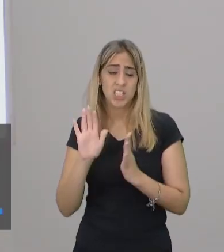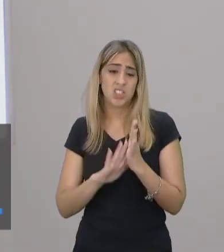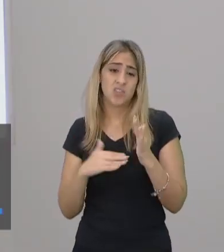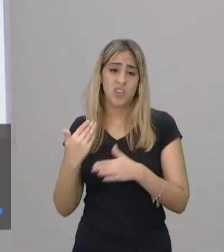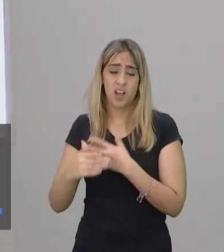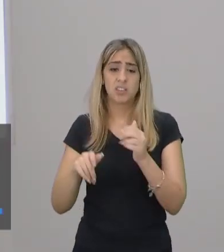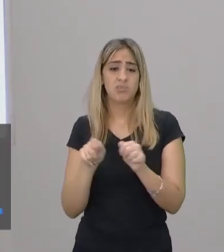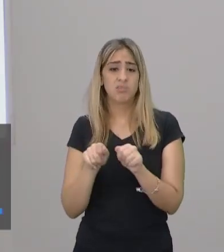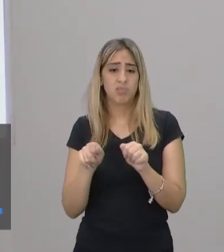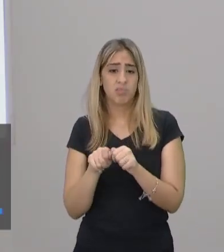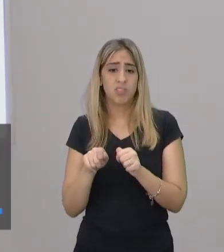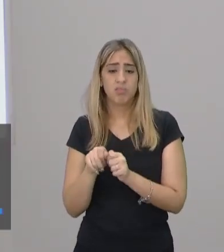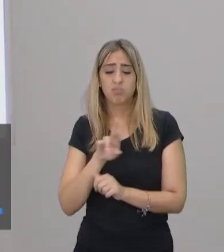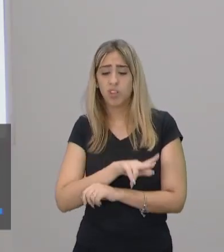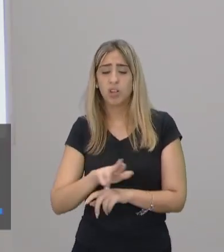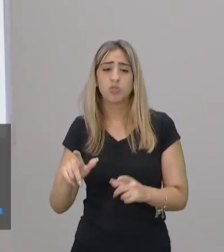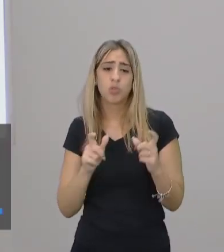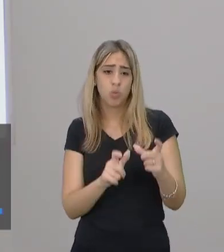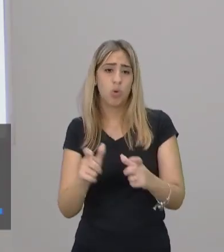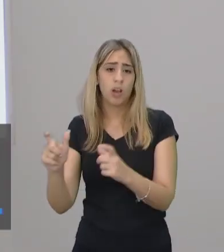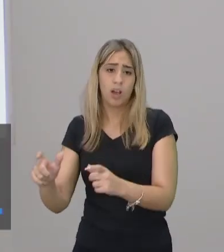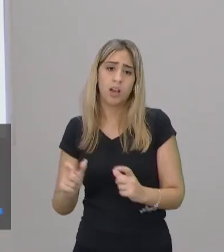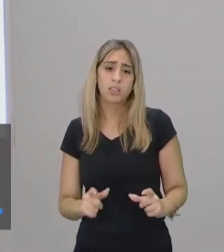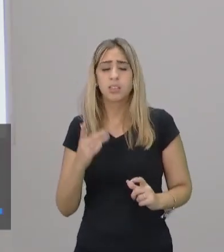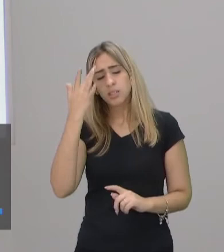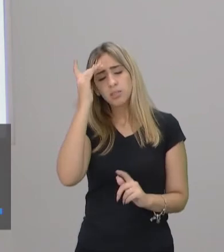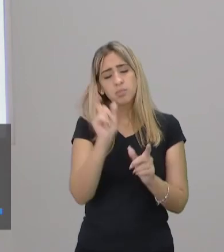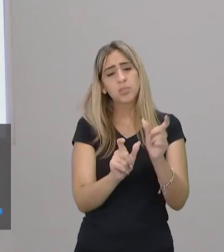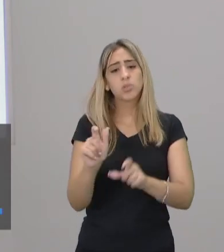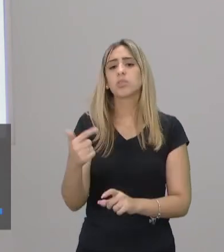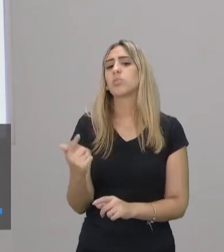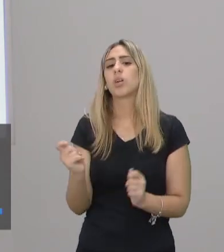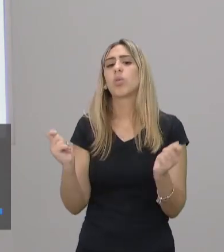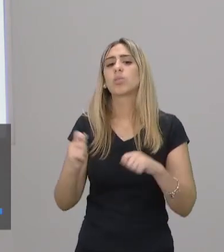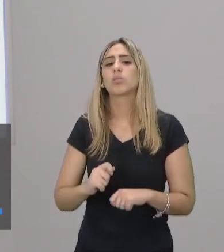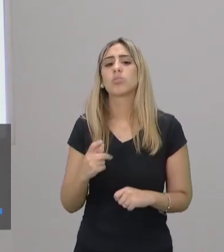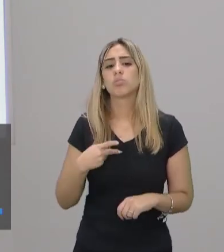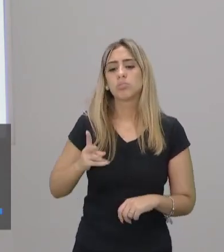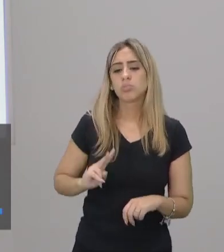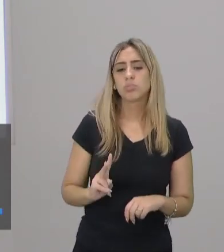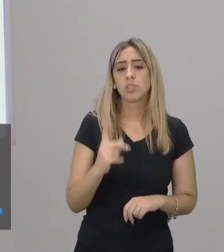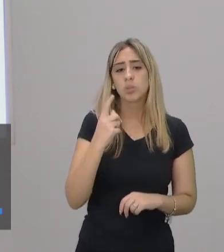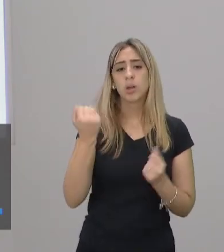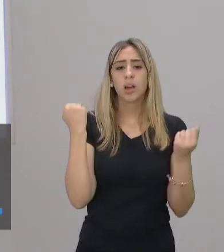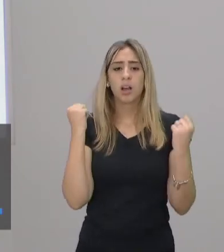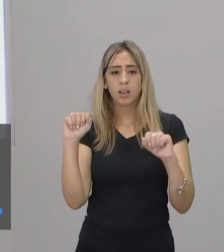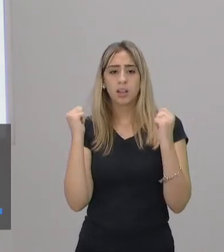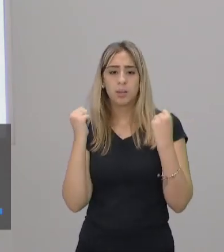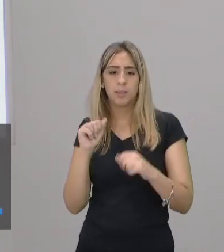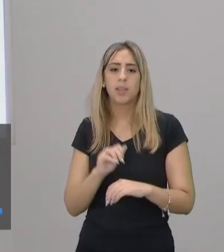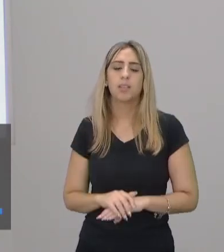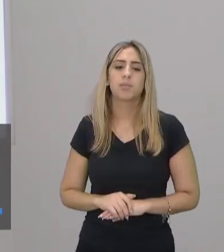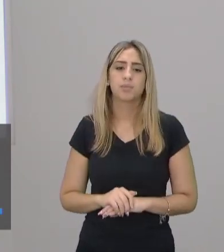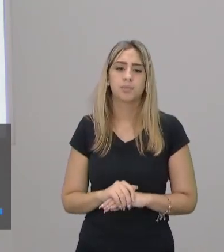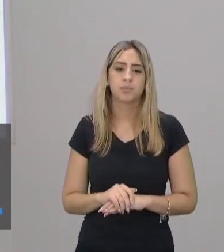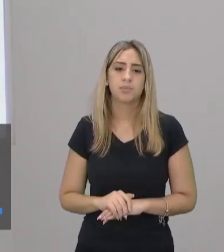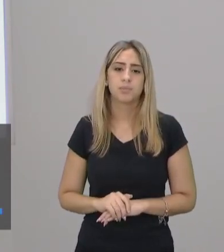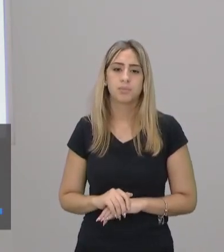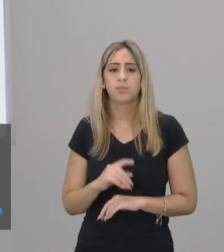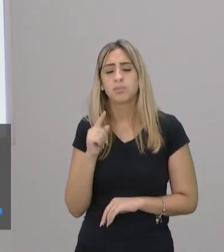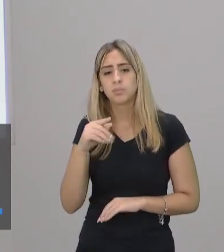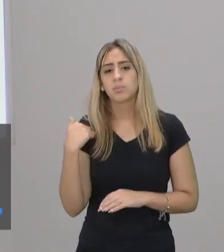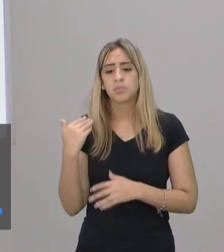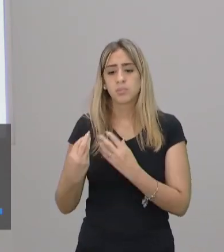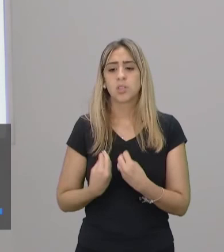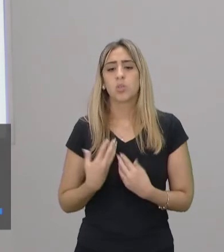atividades feitas em locais em que as pessoas não têm condições de se matricular numa academia. Exatamente. Né? E que Então, aí- você doa o